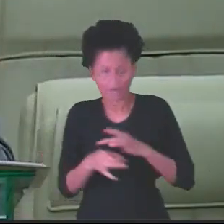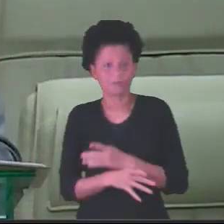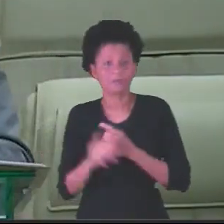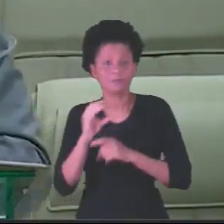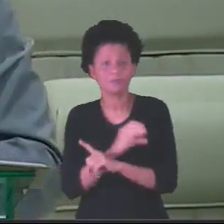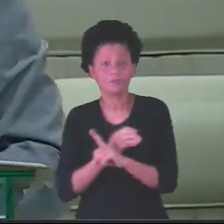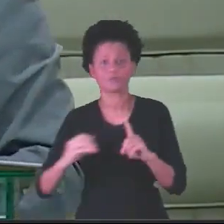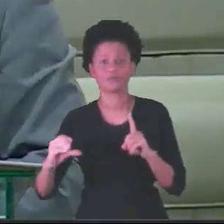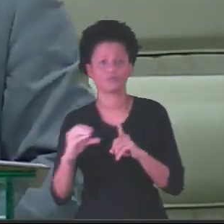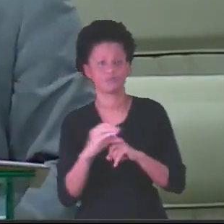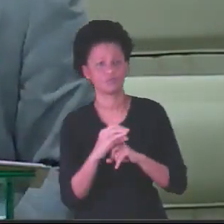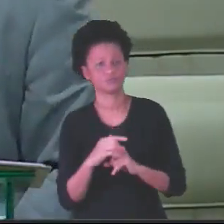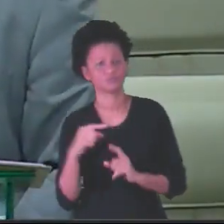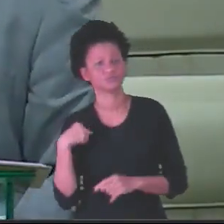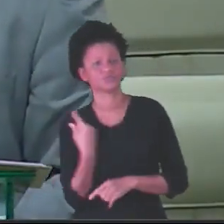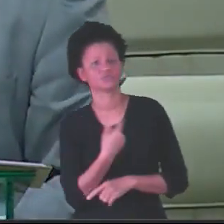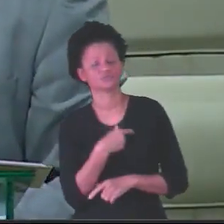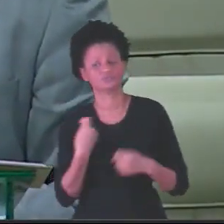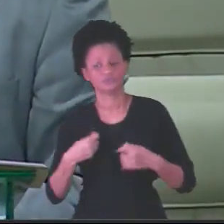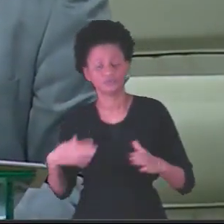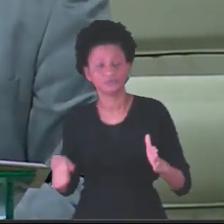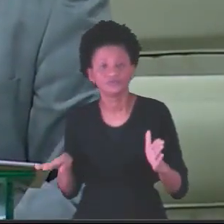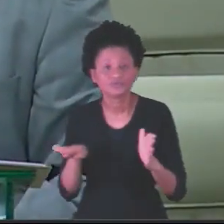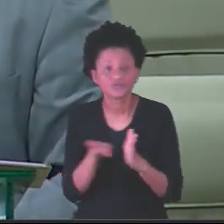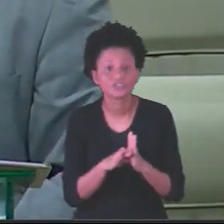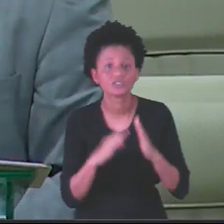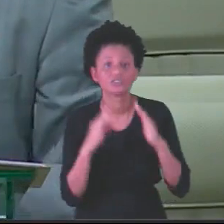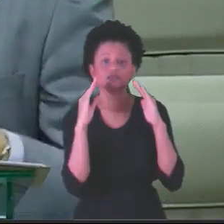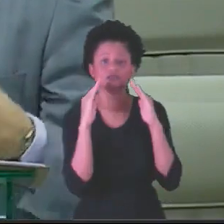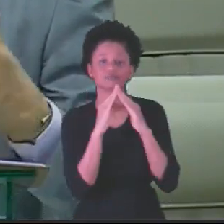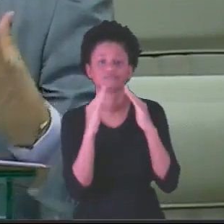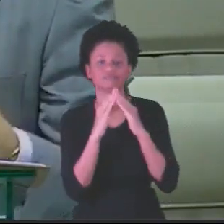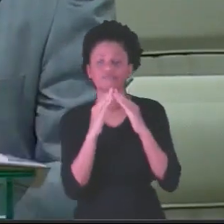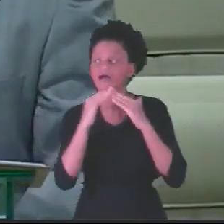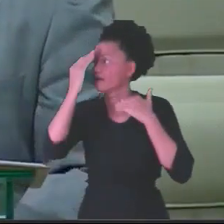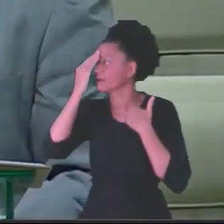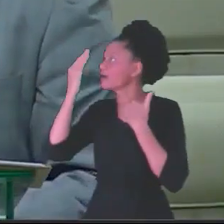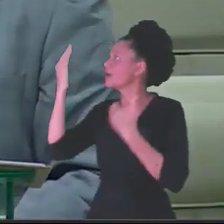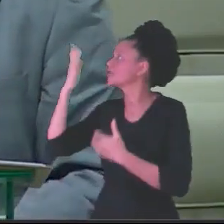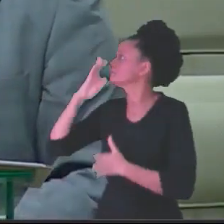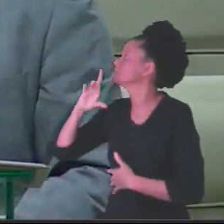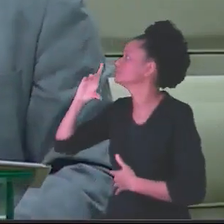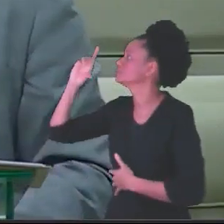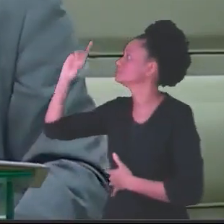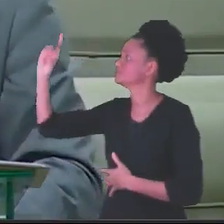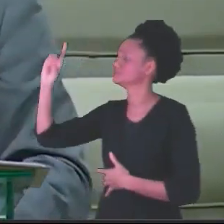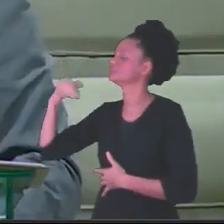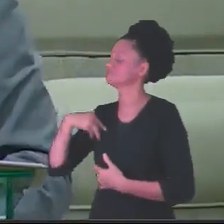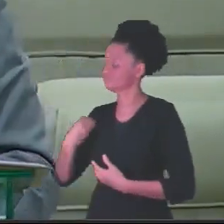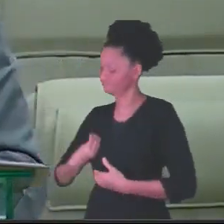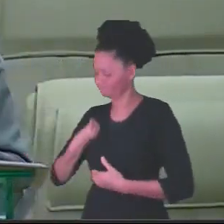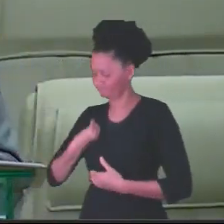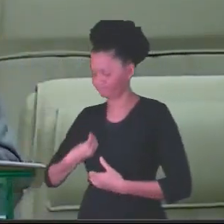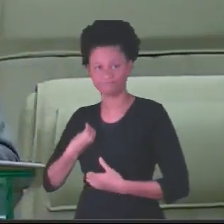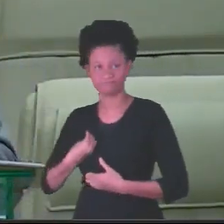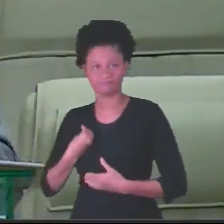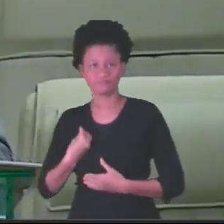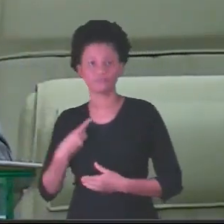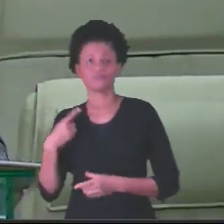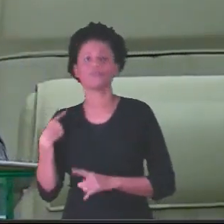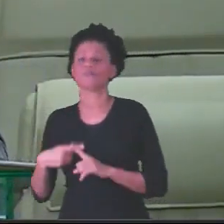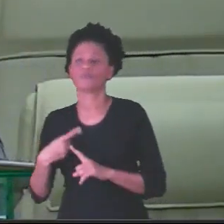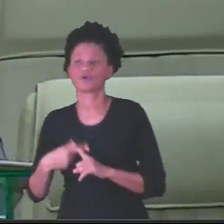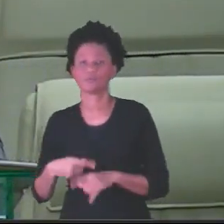culto e nós temos que chegar em nossas casas agradecer a deus por estarmos vivos porque